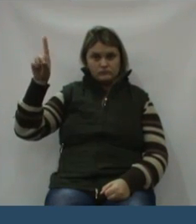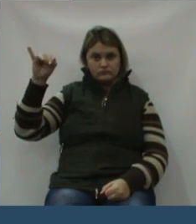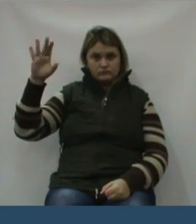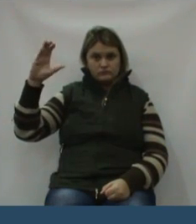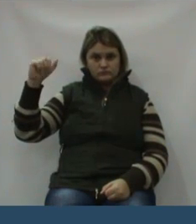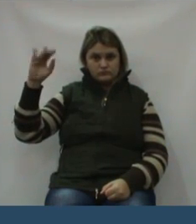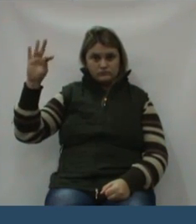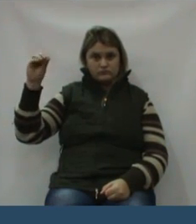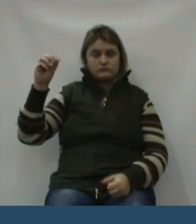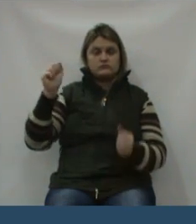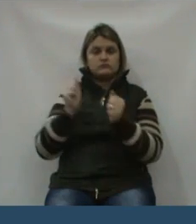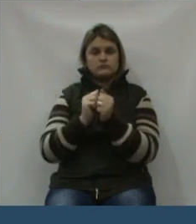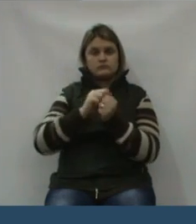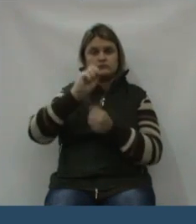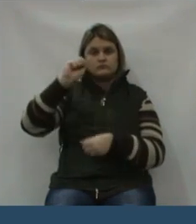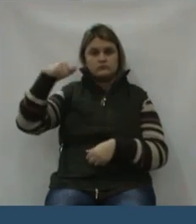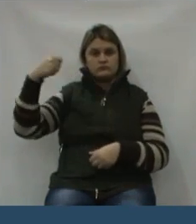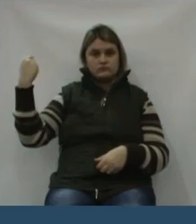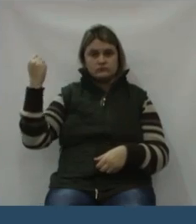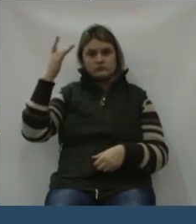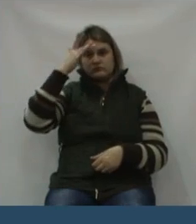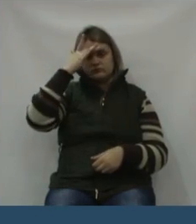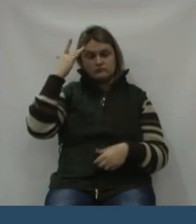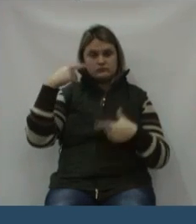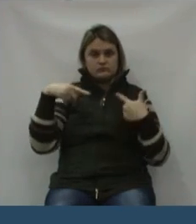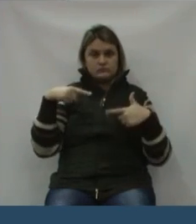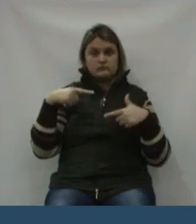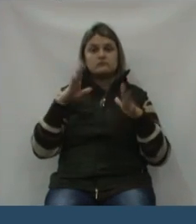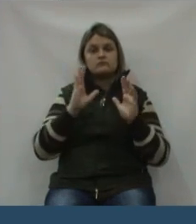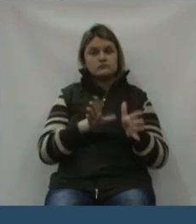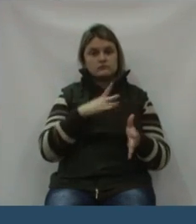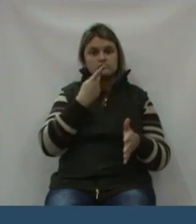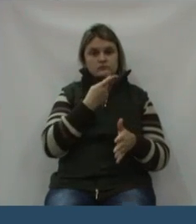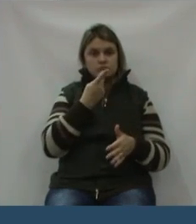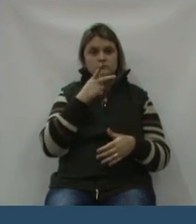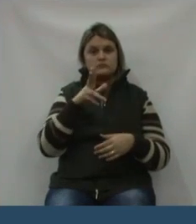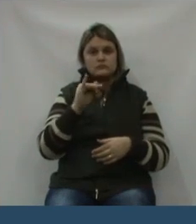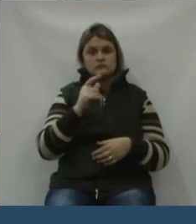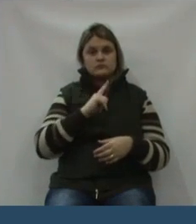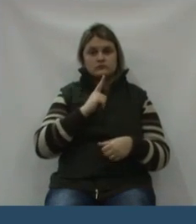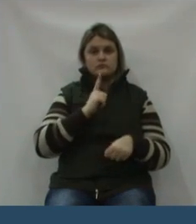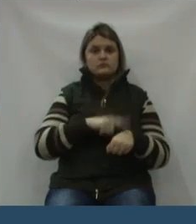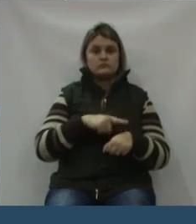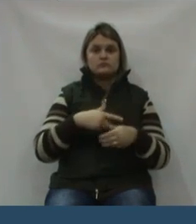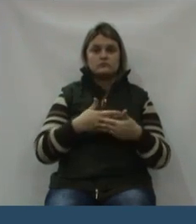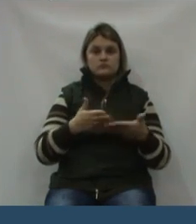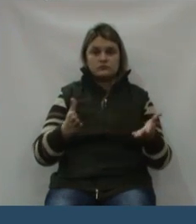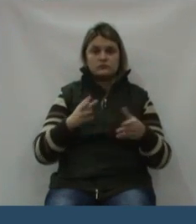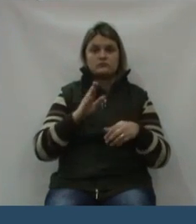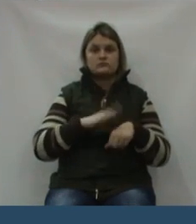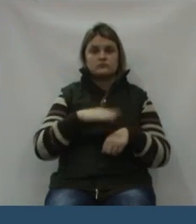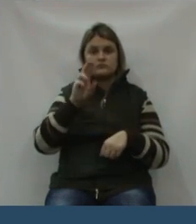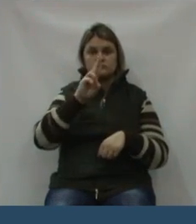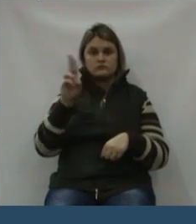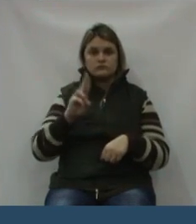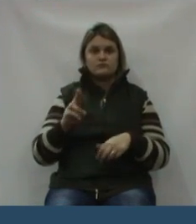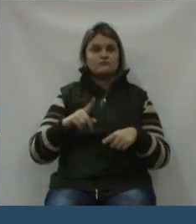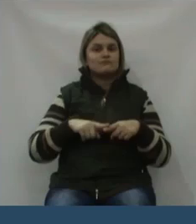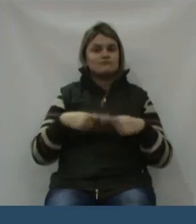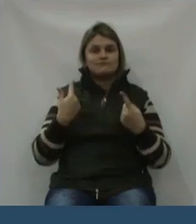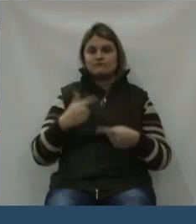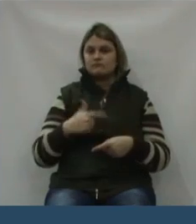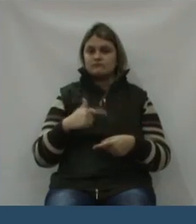as associações de representantes, e falam para os funcionários que eles terão mais espaço, mais nomeações, mas